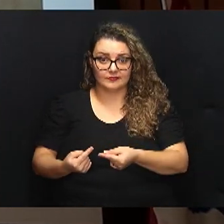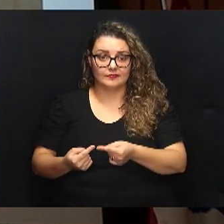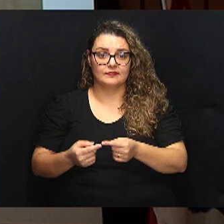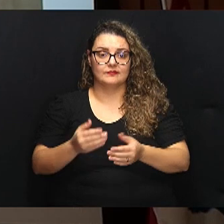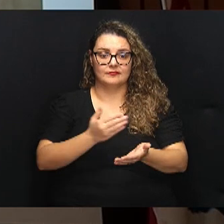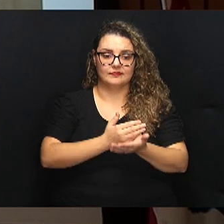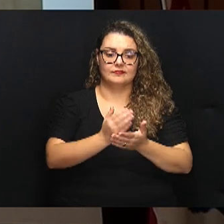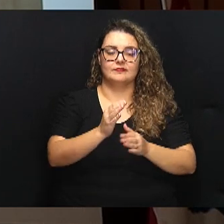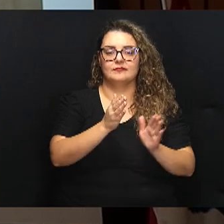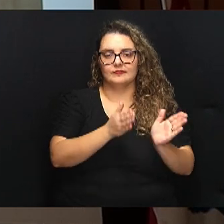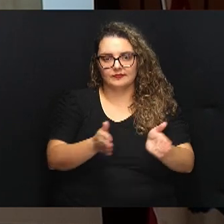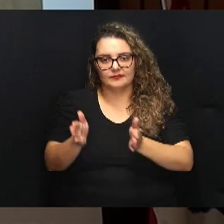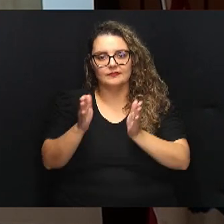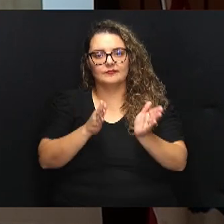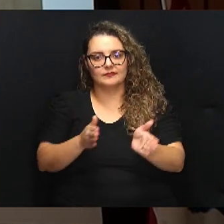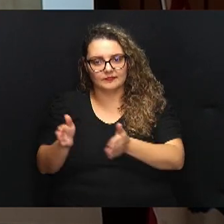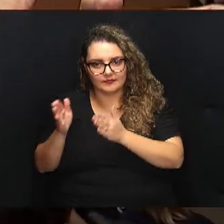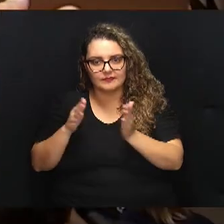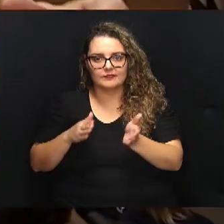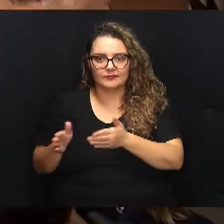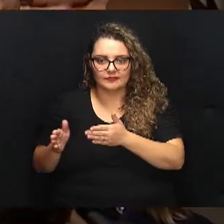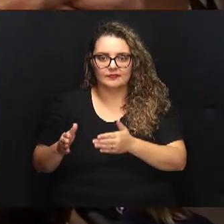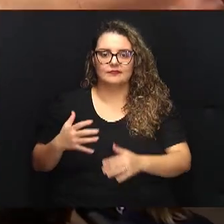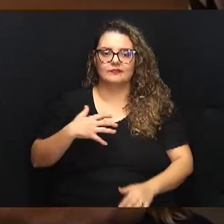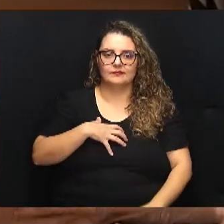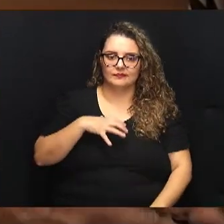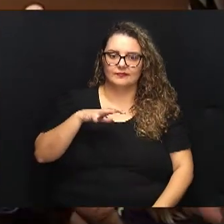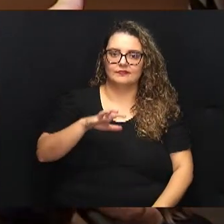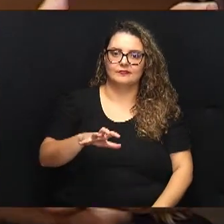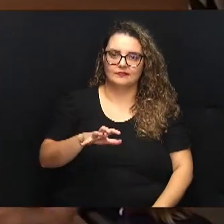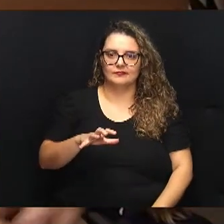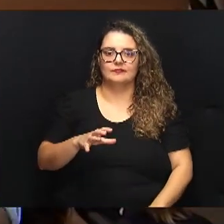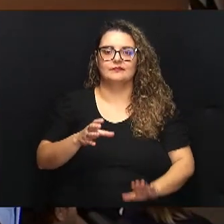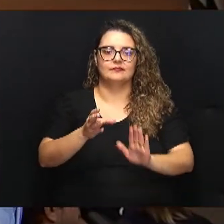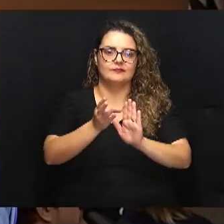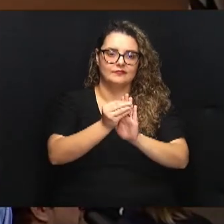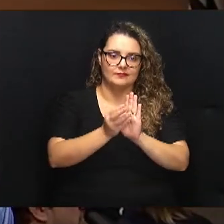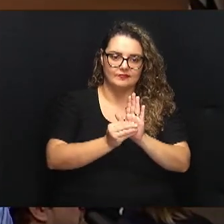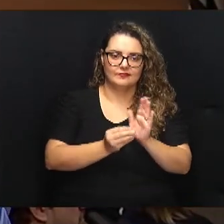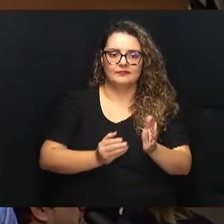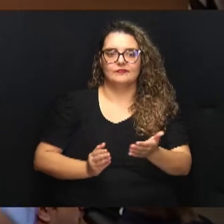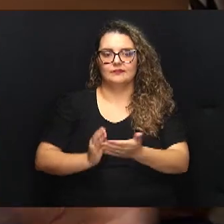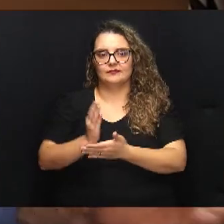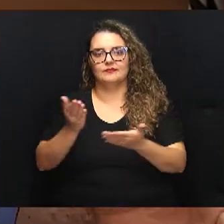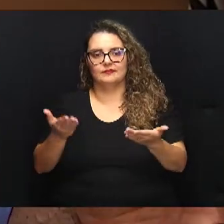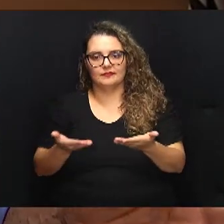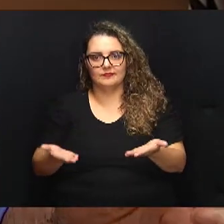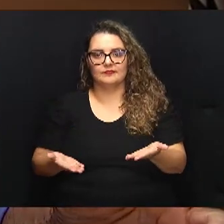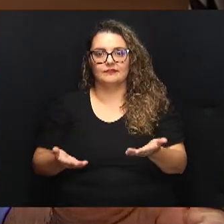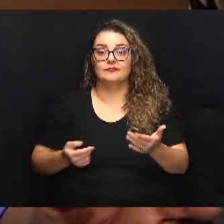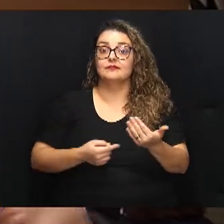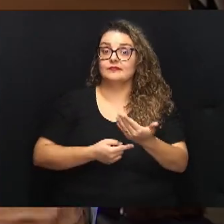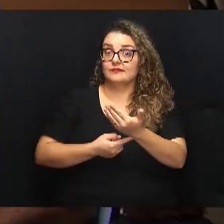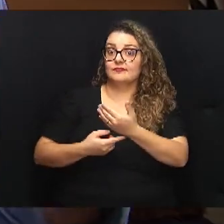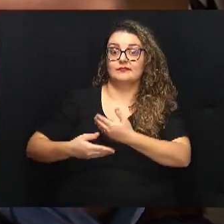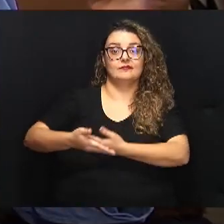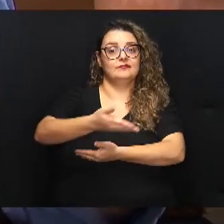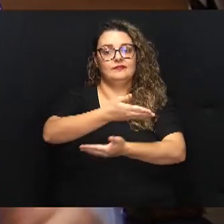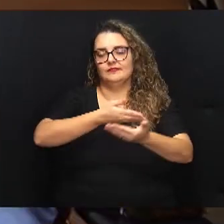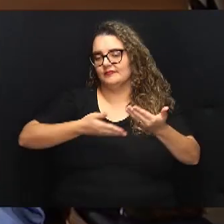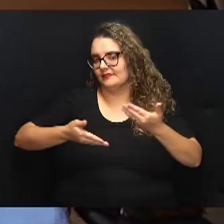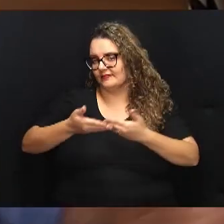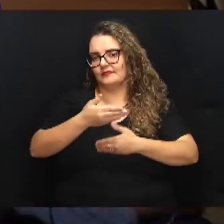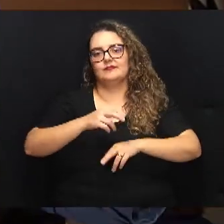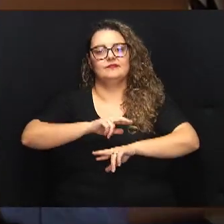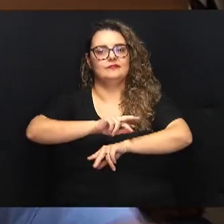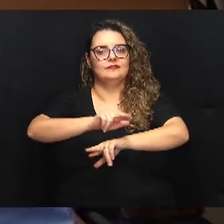a produzir assim, da forma ao conteúdo que está sendo aprovado hoje, né? Com muita tecnologia embarcada, com